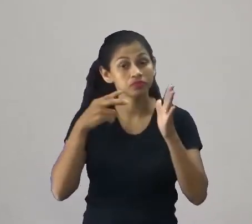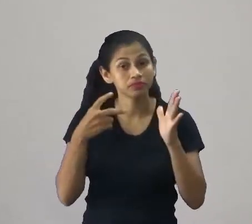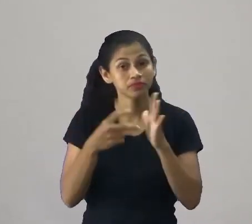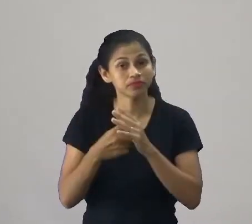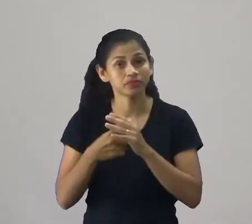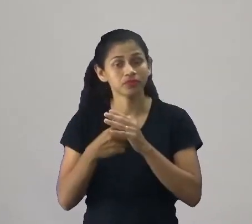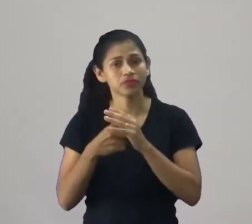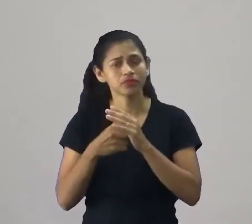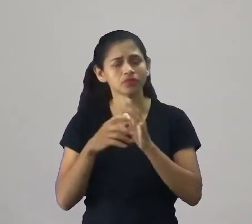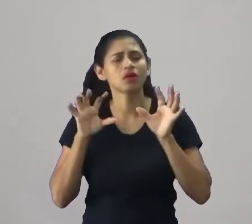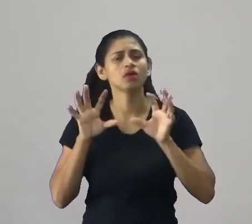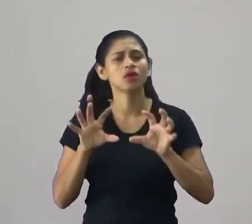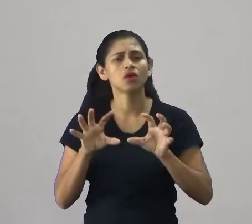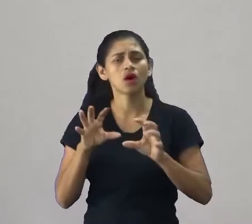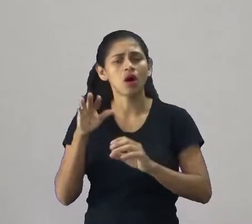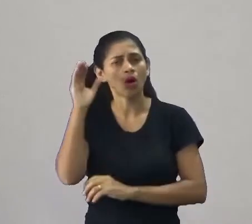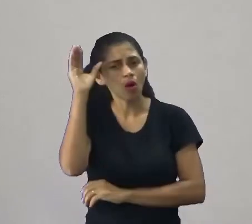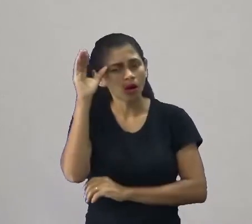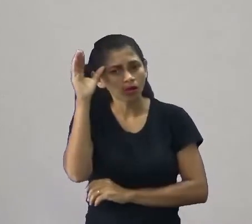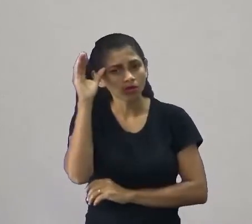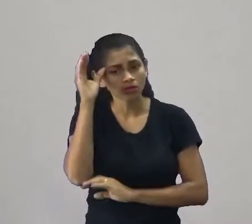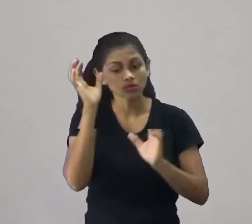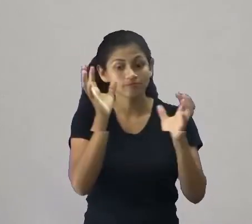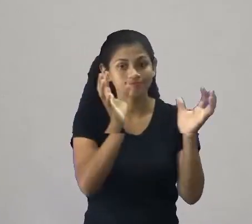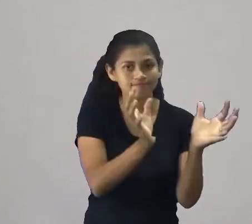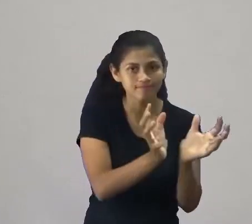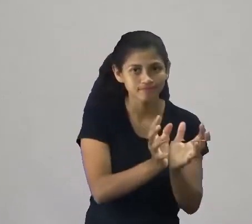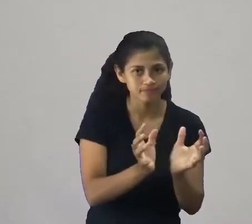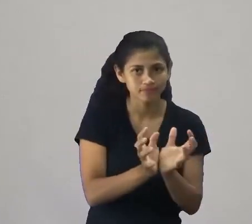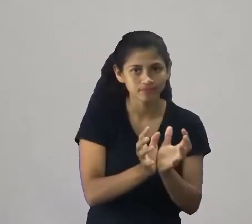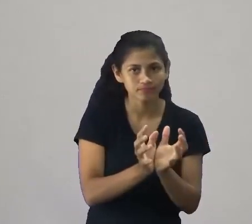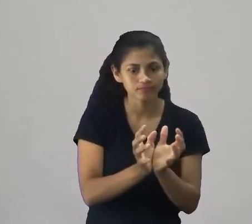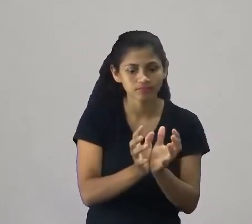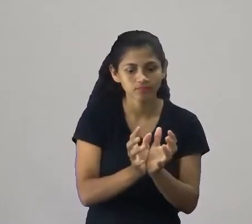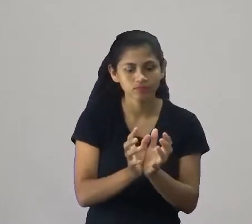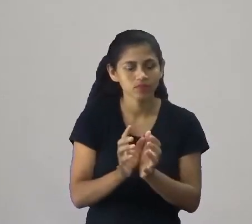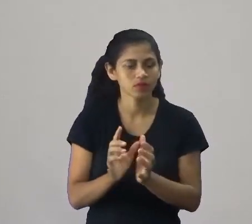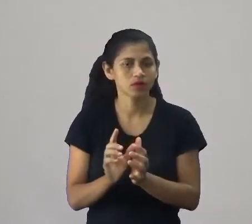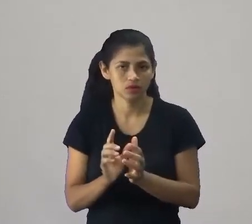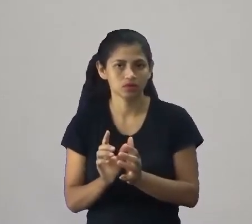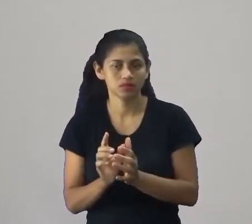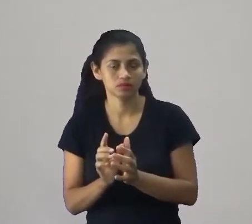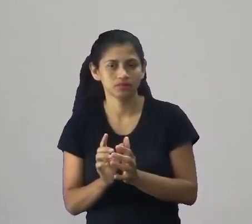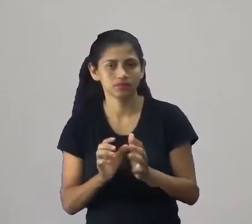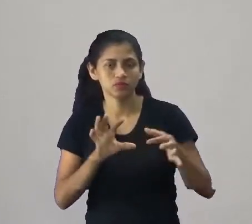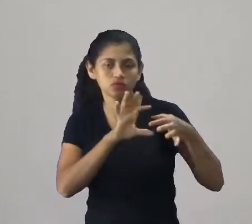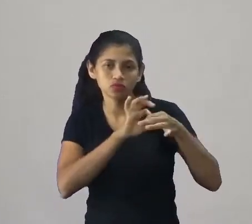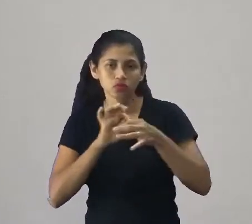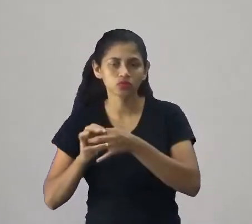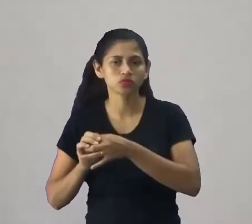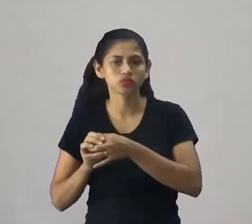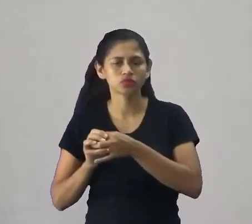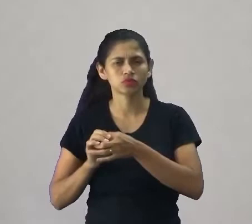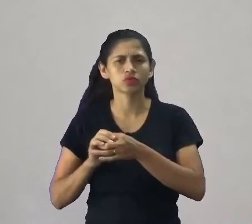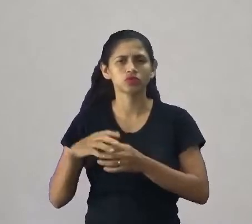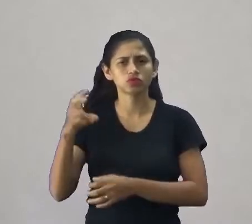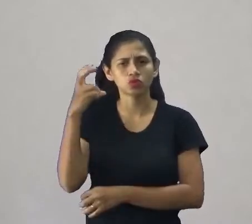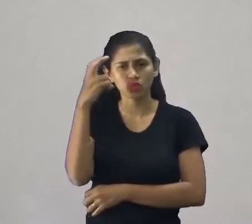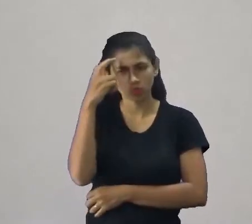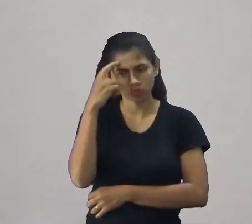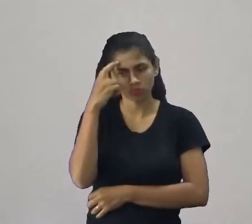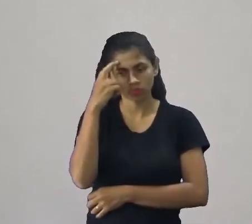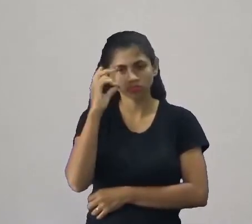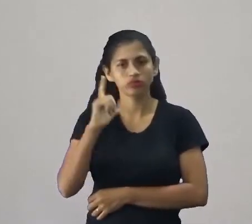se tornando um conhecimento daquele grupo, logo se torna cultura. Nesse contexto cultural tem todo